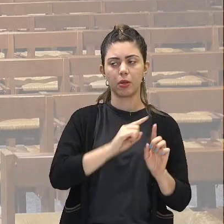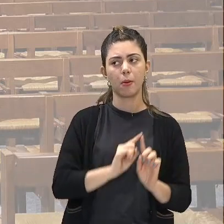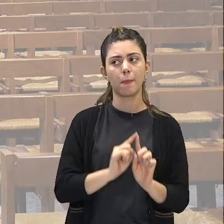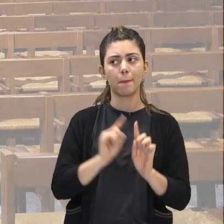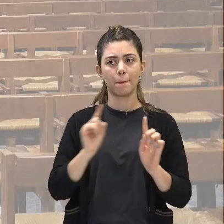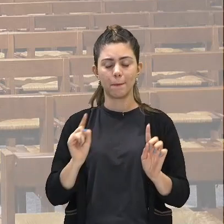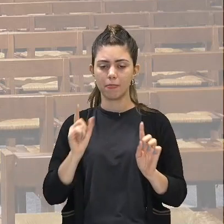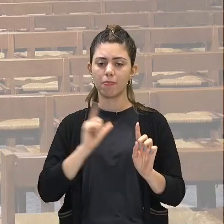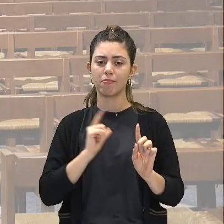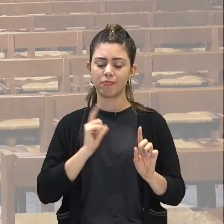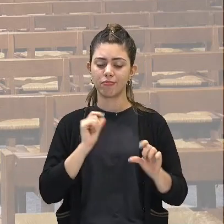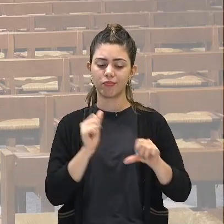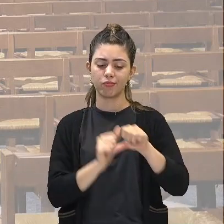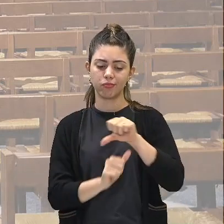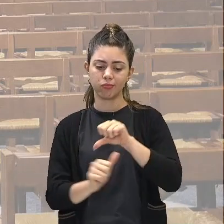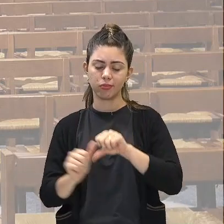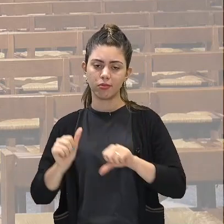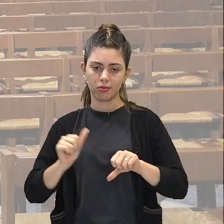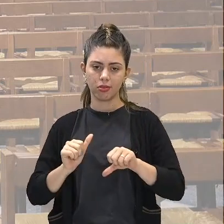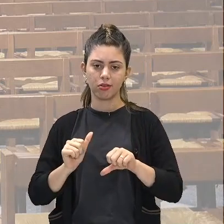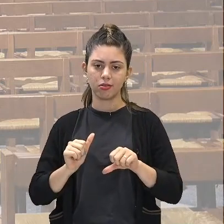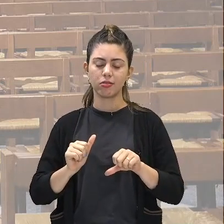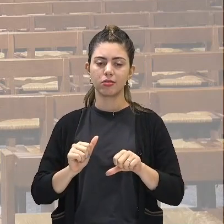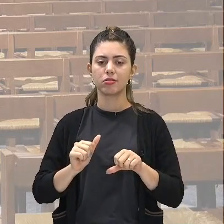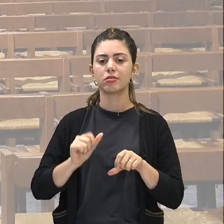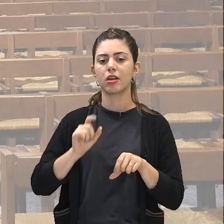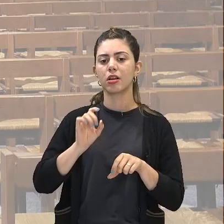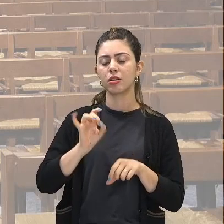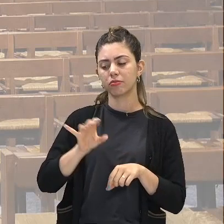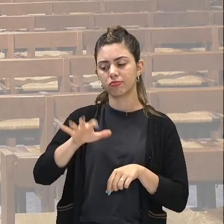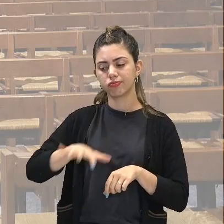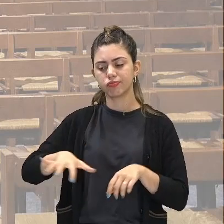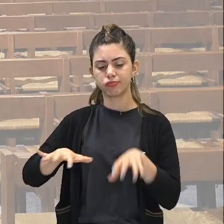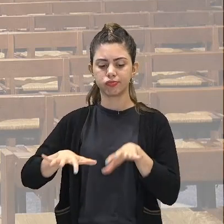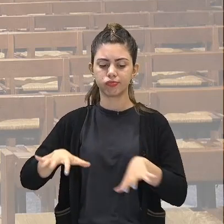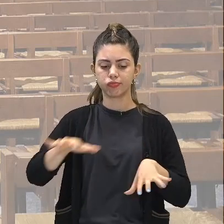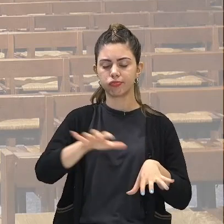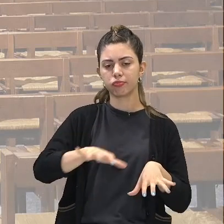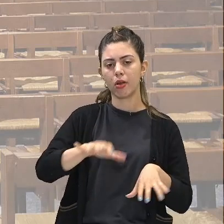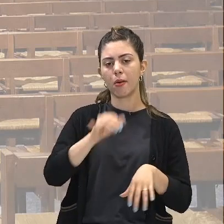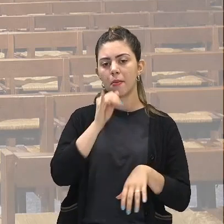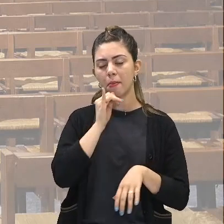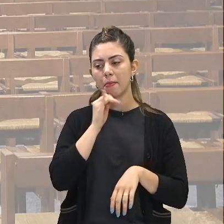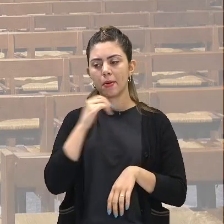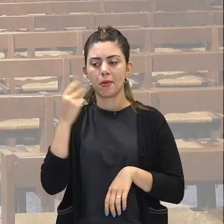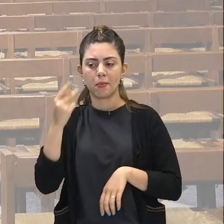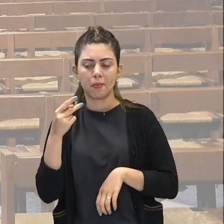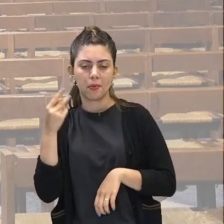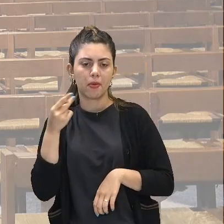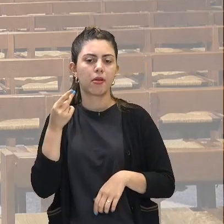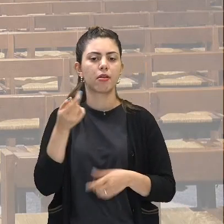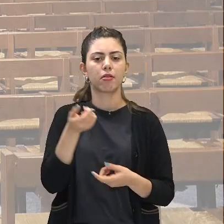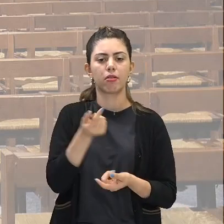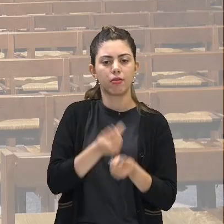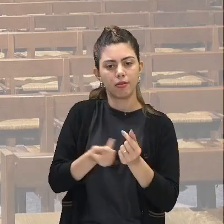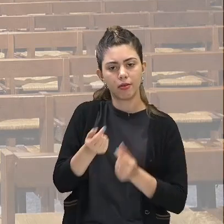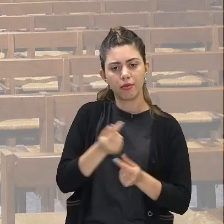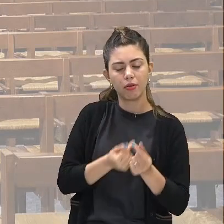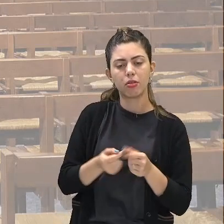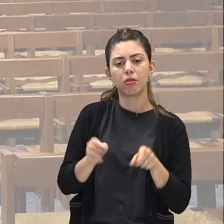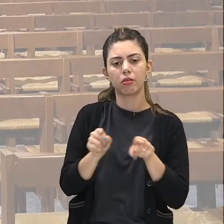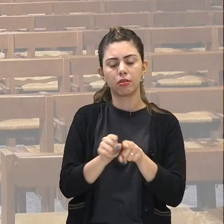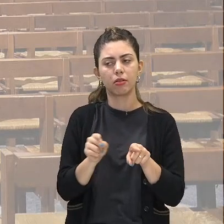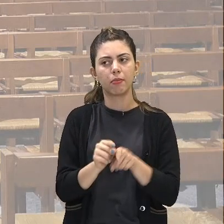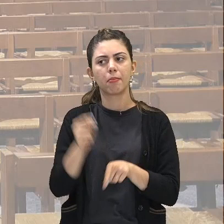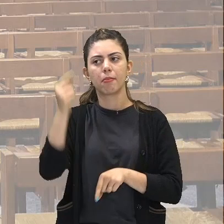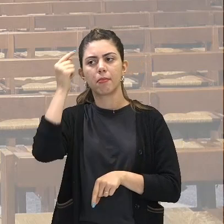Então, nós já iniciamos a nossa aula dentro de um templo religioso, dentro da Igreja Católica, que